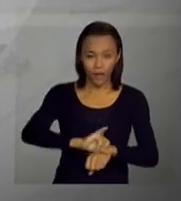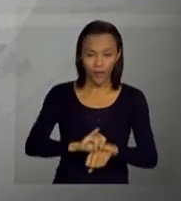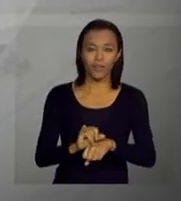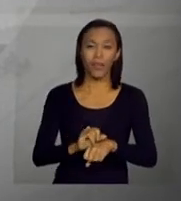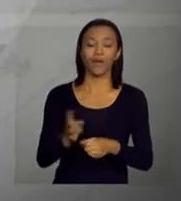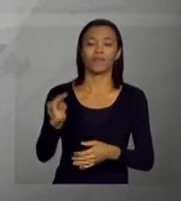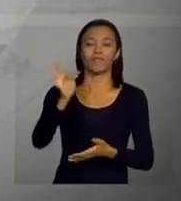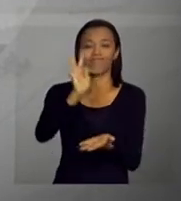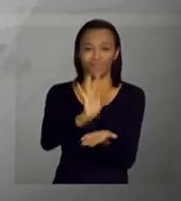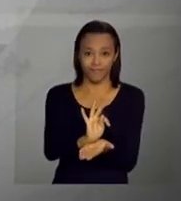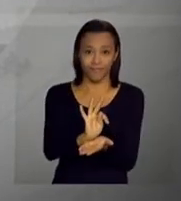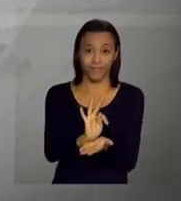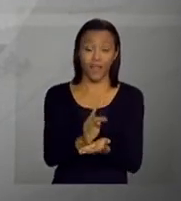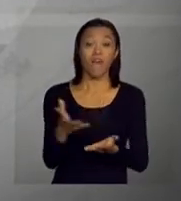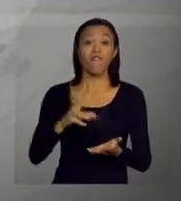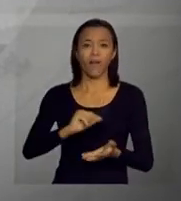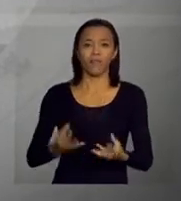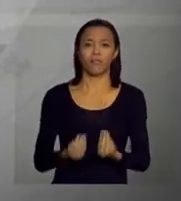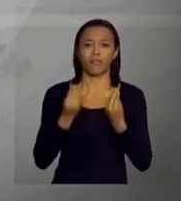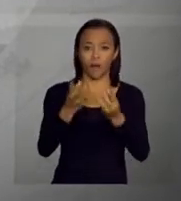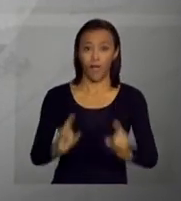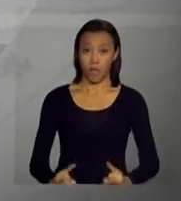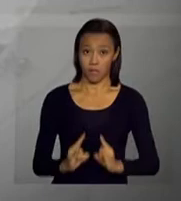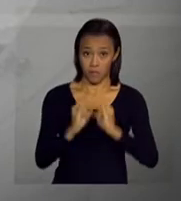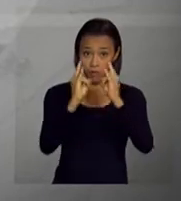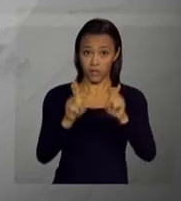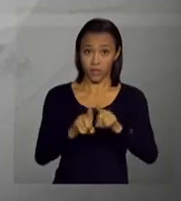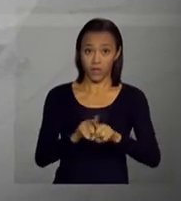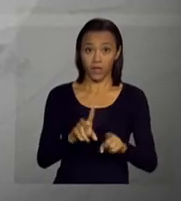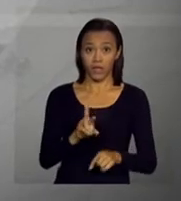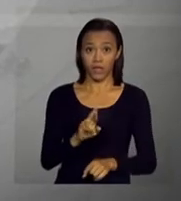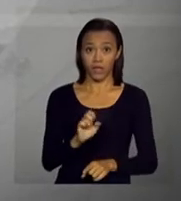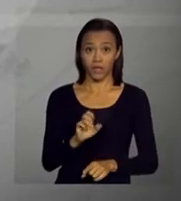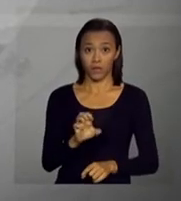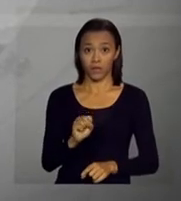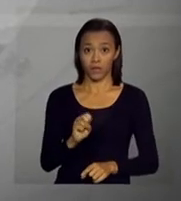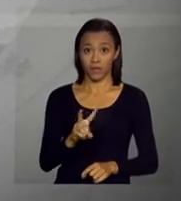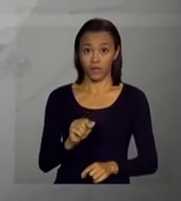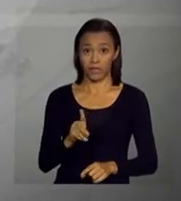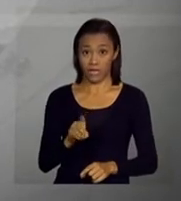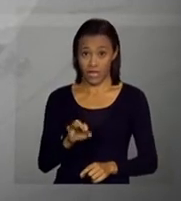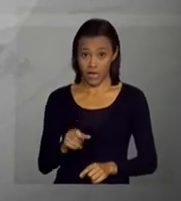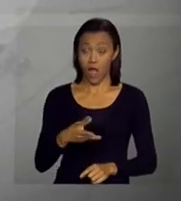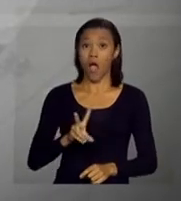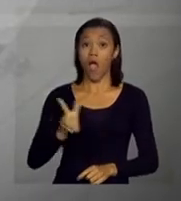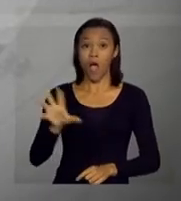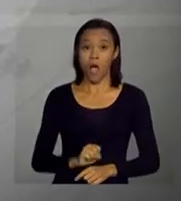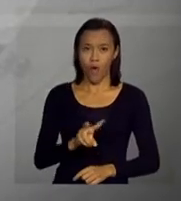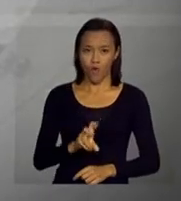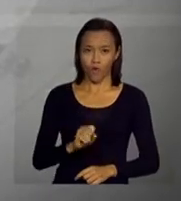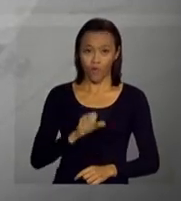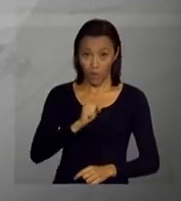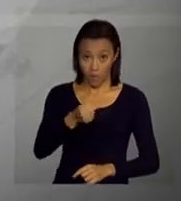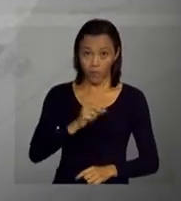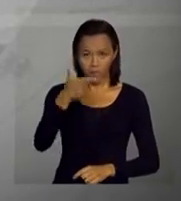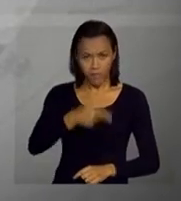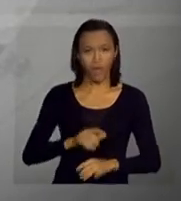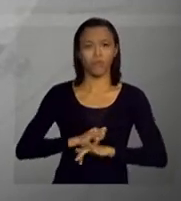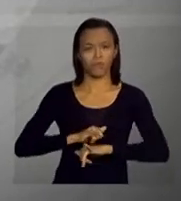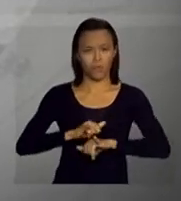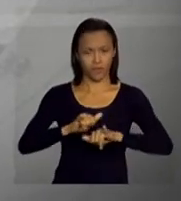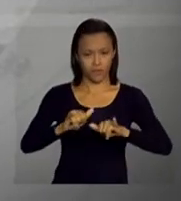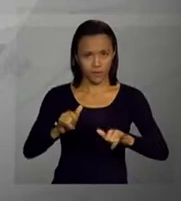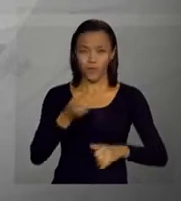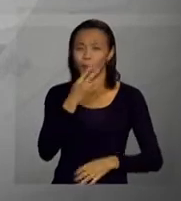Teresina ela vai entregar apartamentos e retroescavadeiras ao vivo de Teresina o repórter Paulo la salve tem outras informações